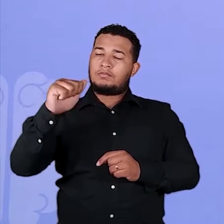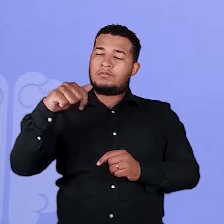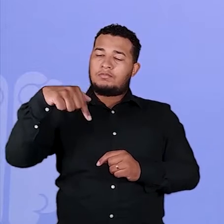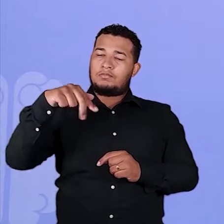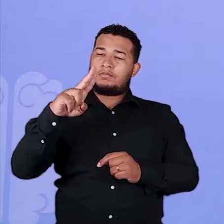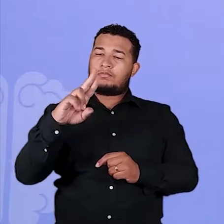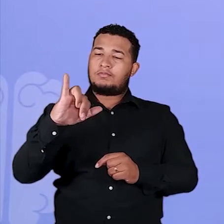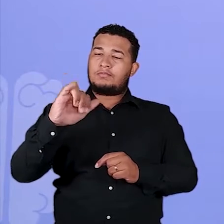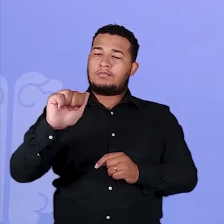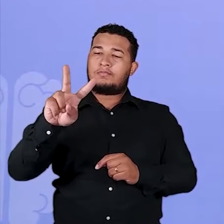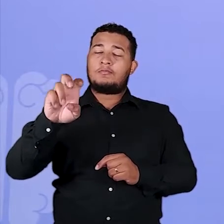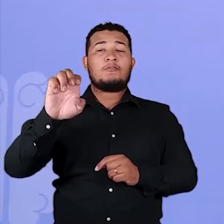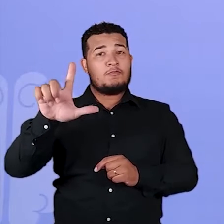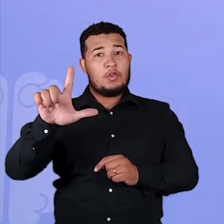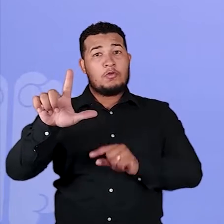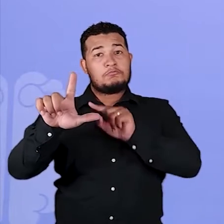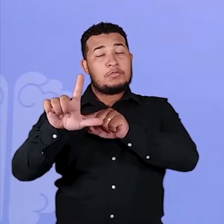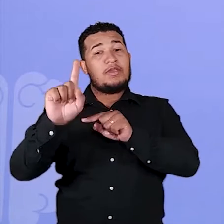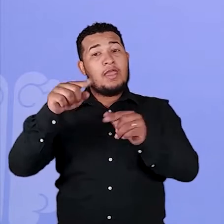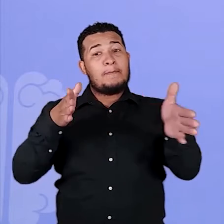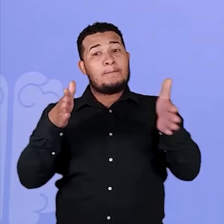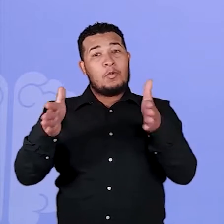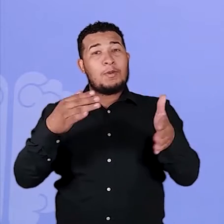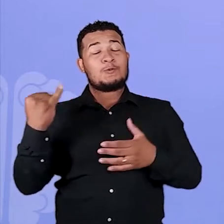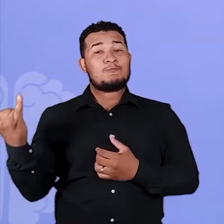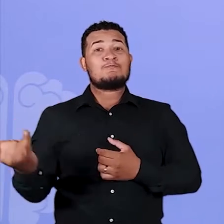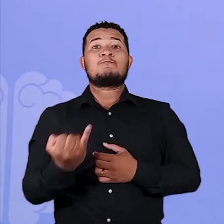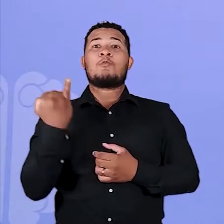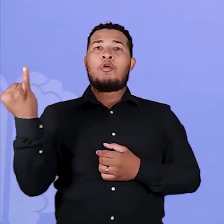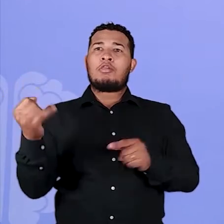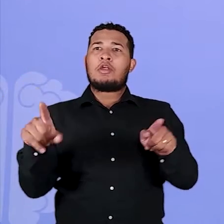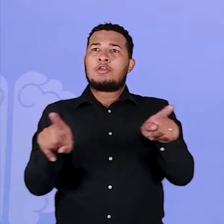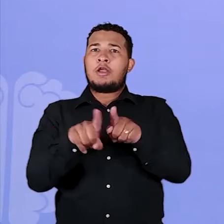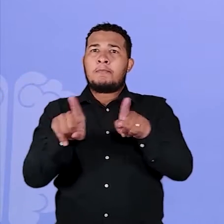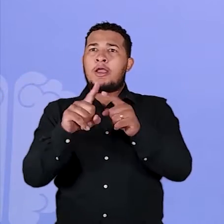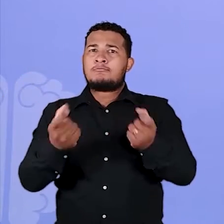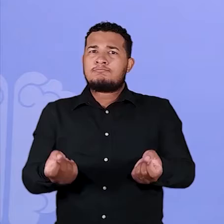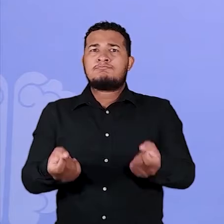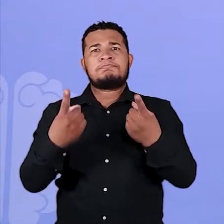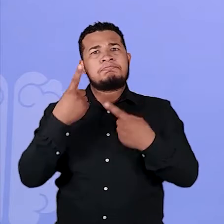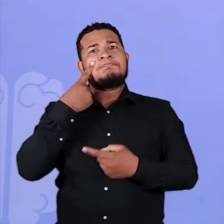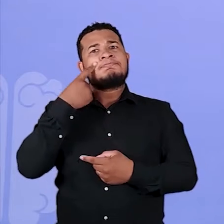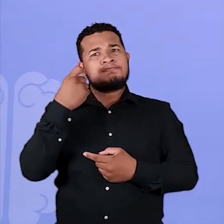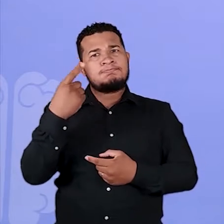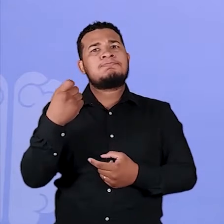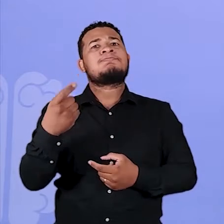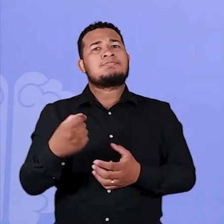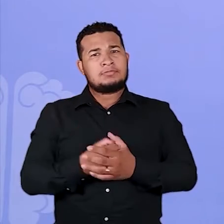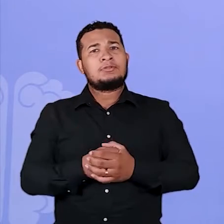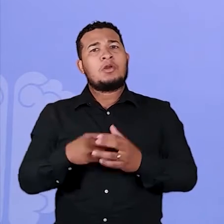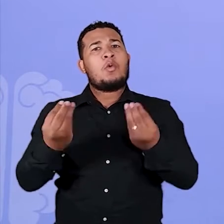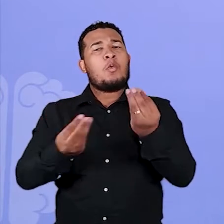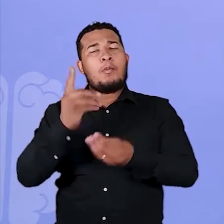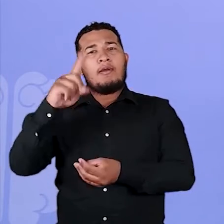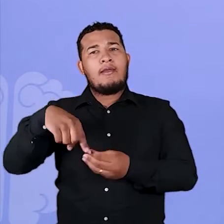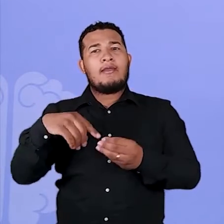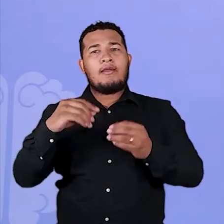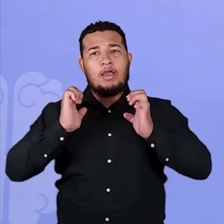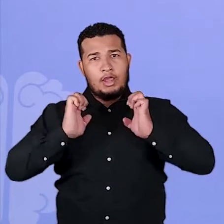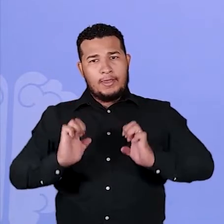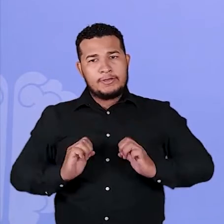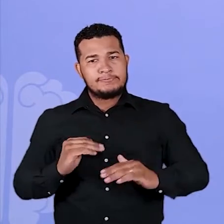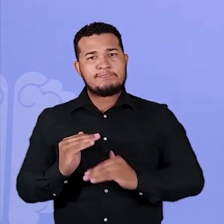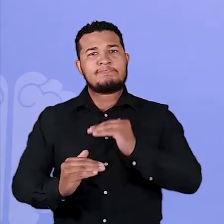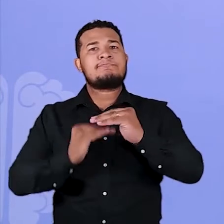ela aparece num momento muito importante e muito curioso do desenvolvimento